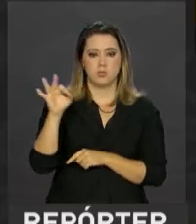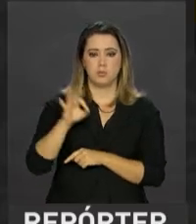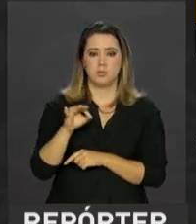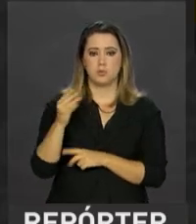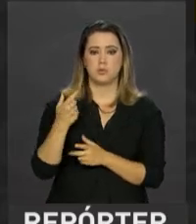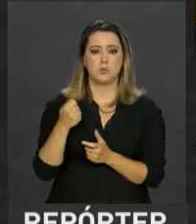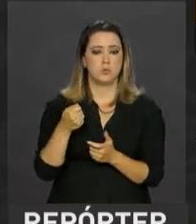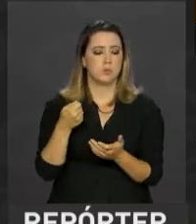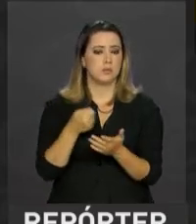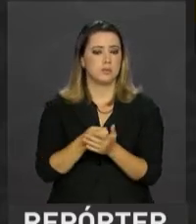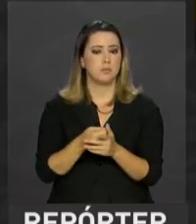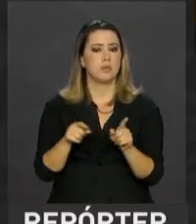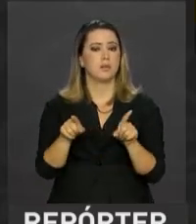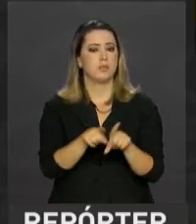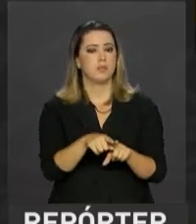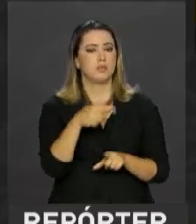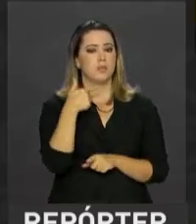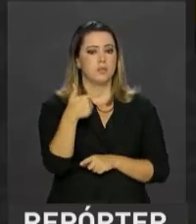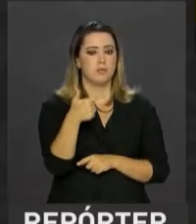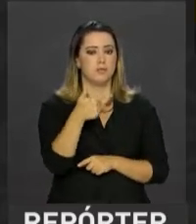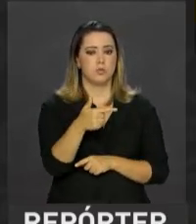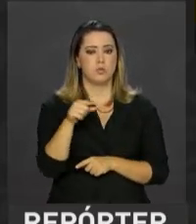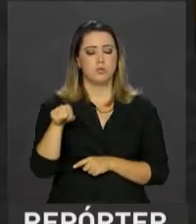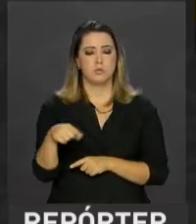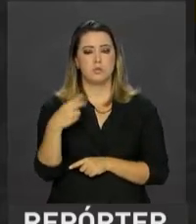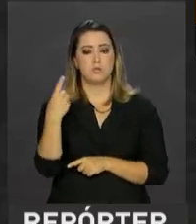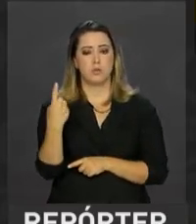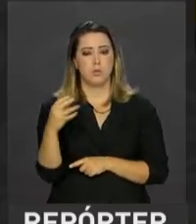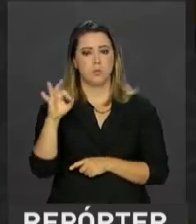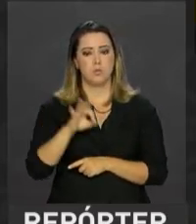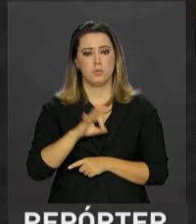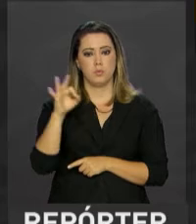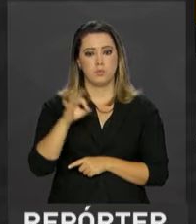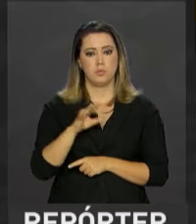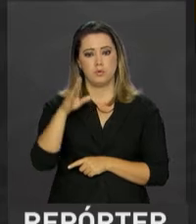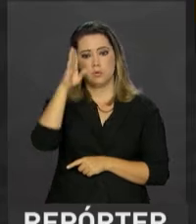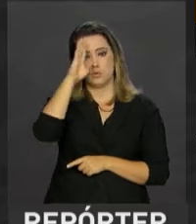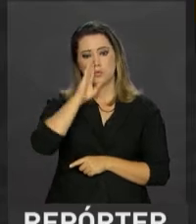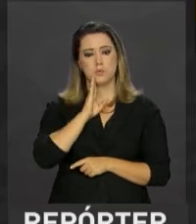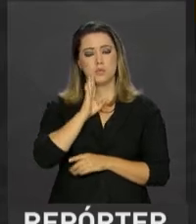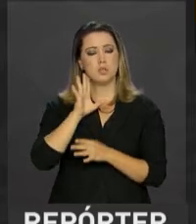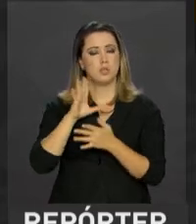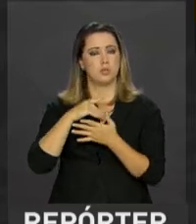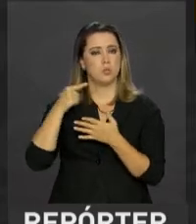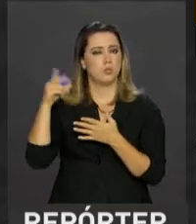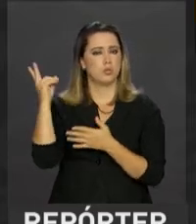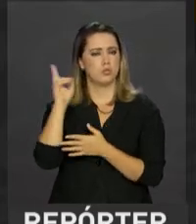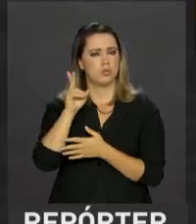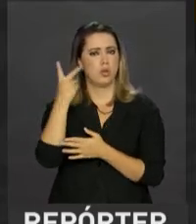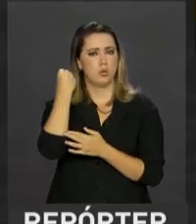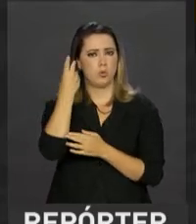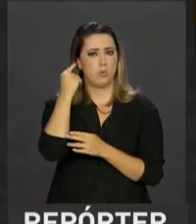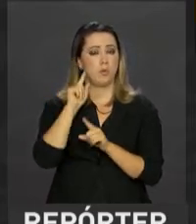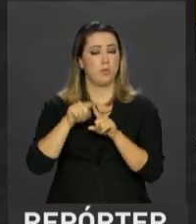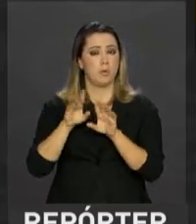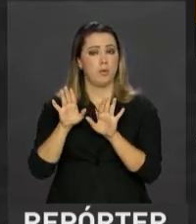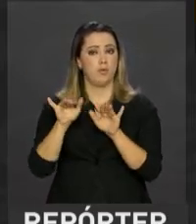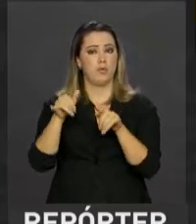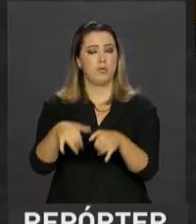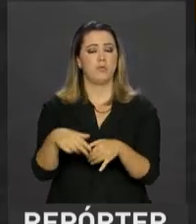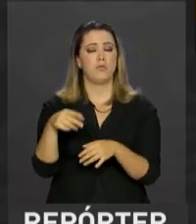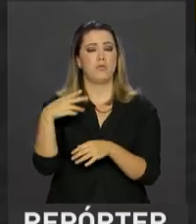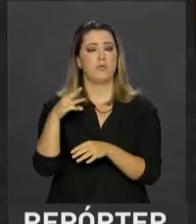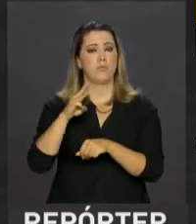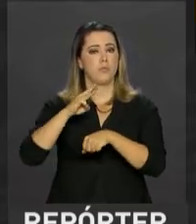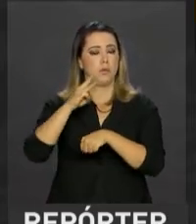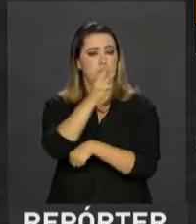e 22,1 por cento obtiveram a gratuidade automática por estarem concluindo o ensino médio na rede